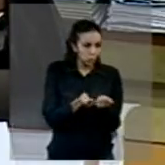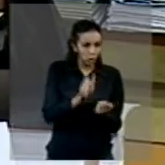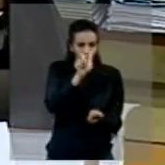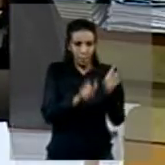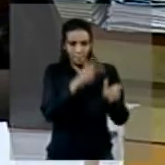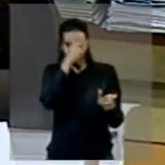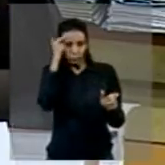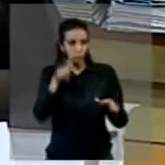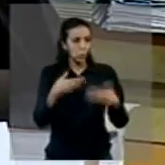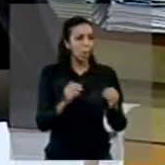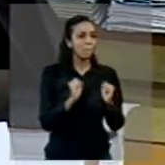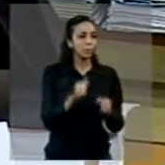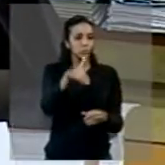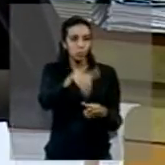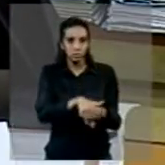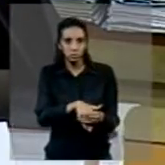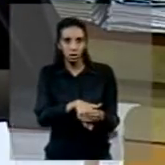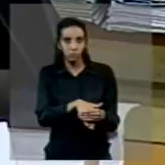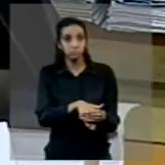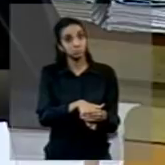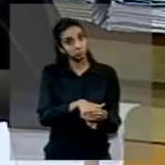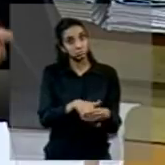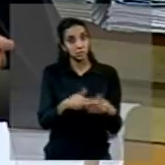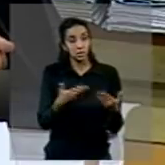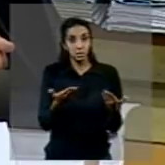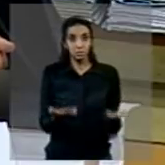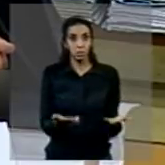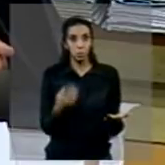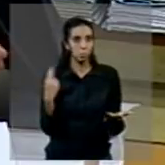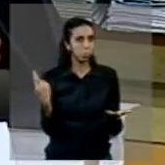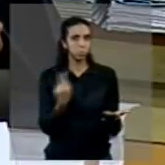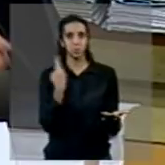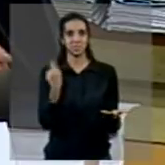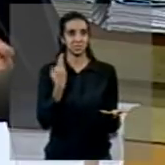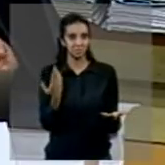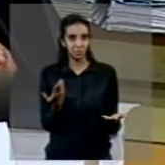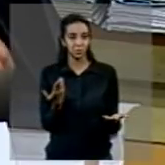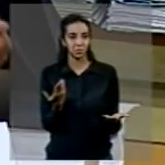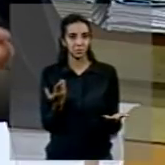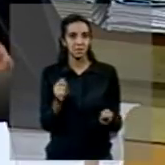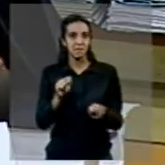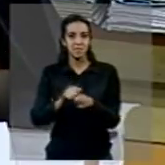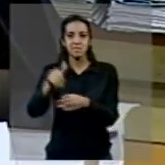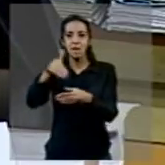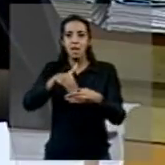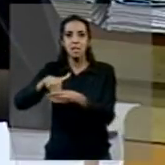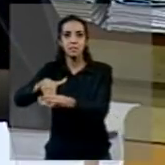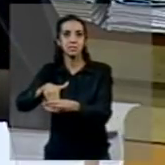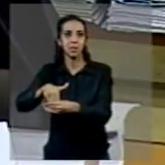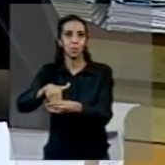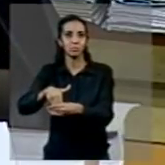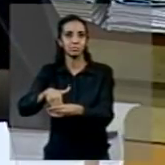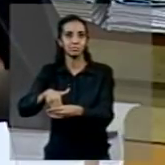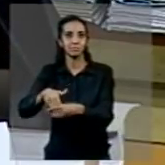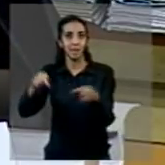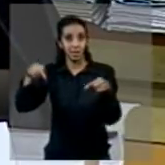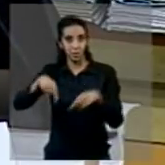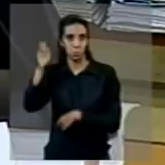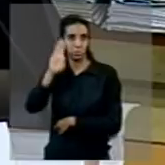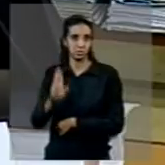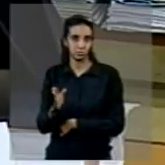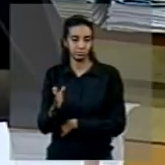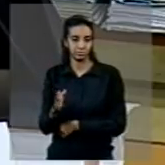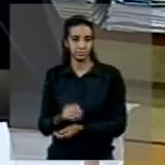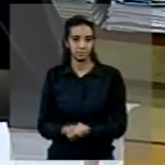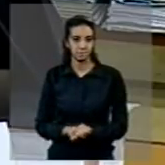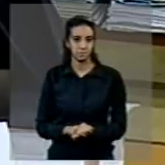a votar, tornar-se-ia logisticamente impossível realizar eleições com a proporção que temos no Brasil. Apenas